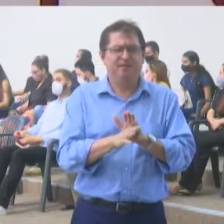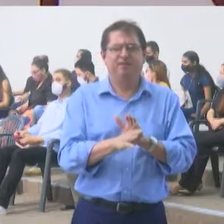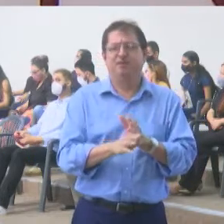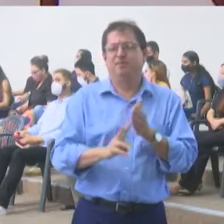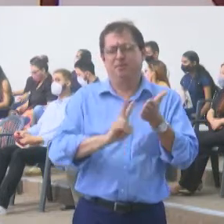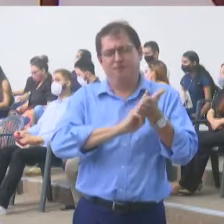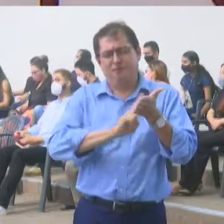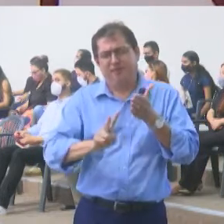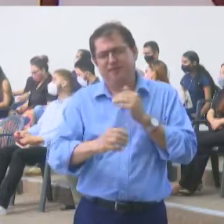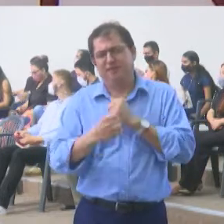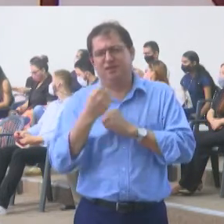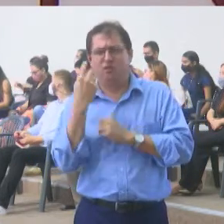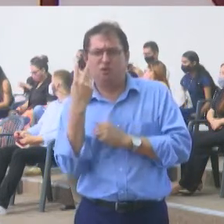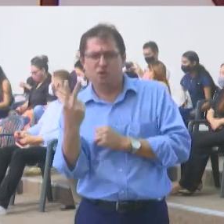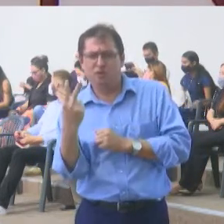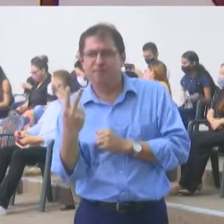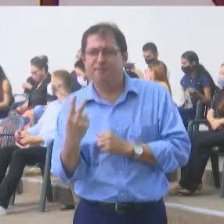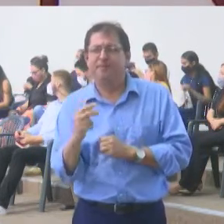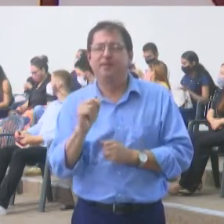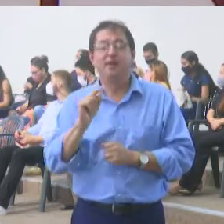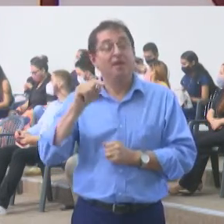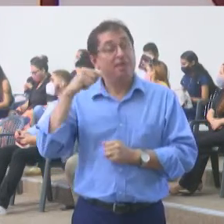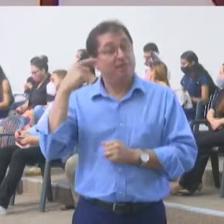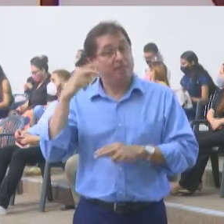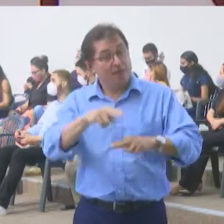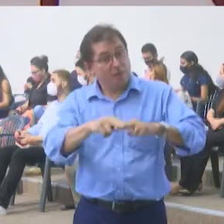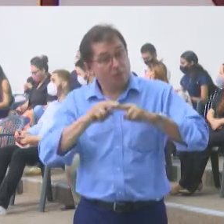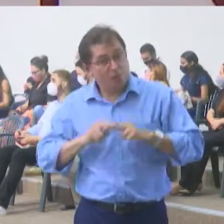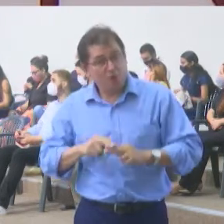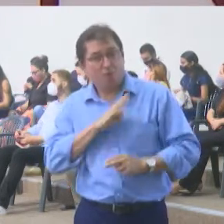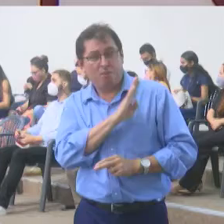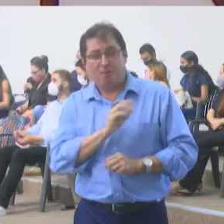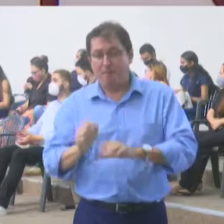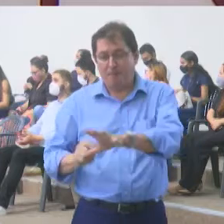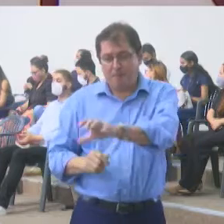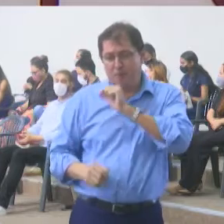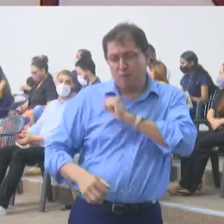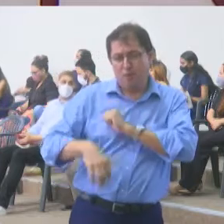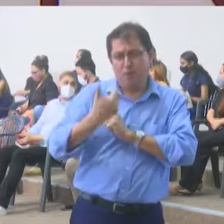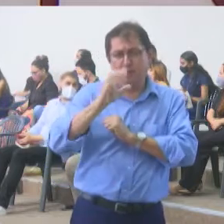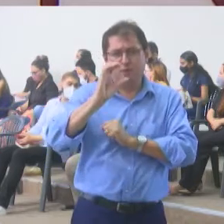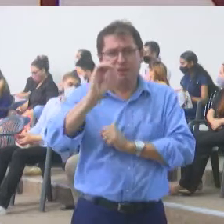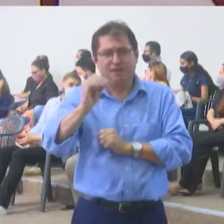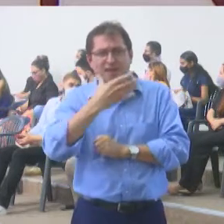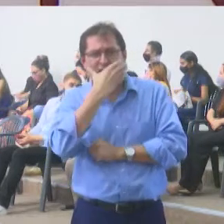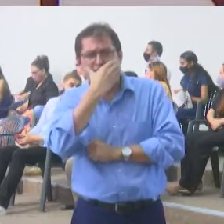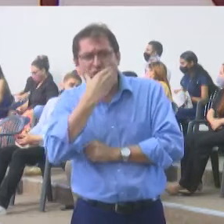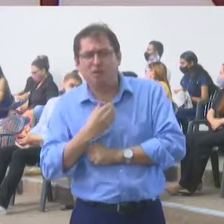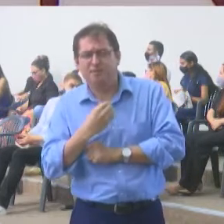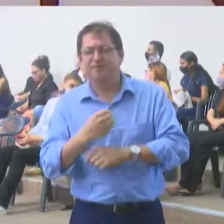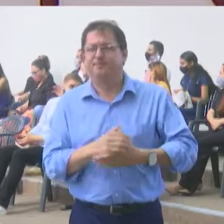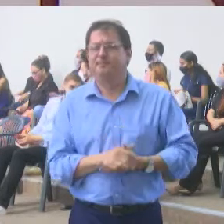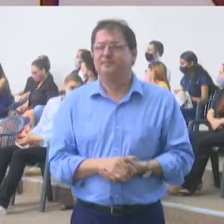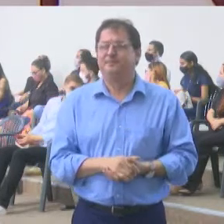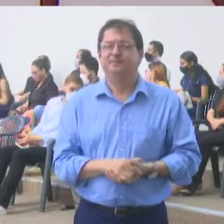2. Então Boaz tomou 10 homens. 10 na Bíblia é o número da plenitude. Nós temos 6, número do homem, número